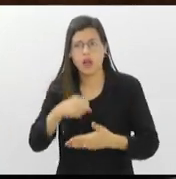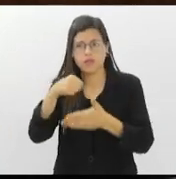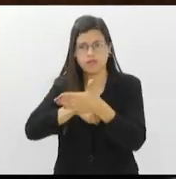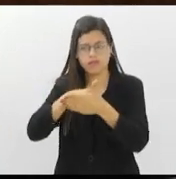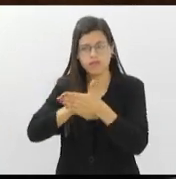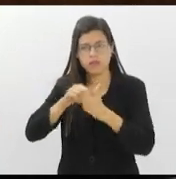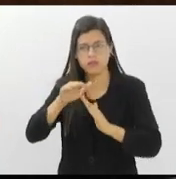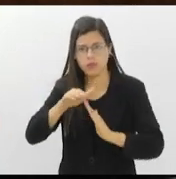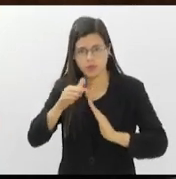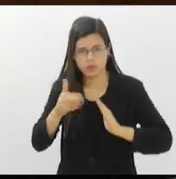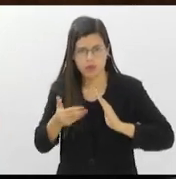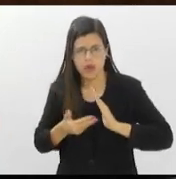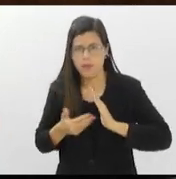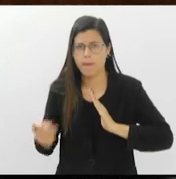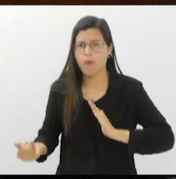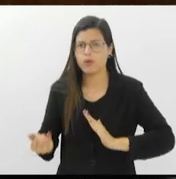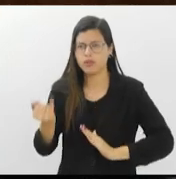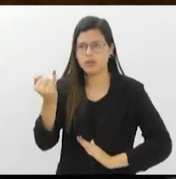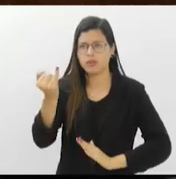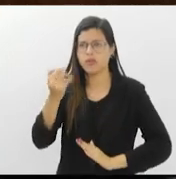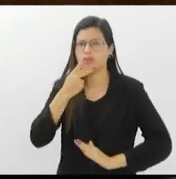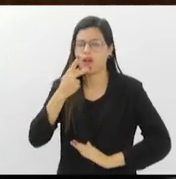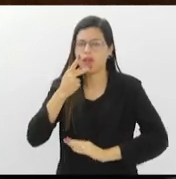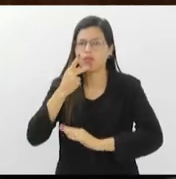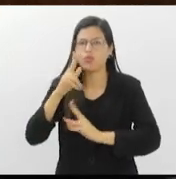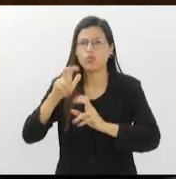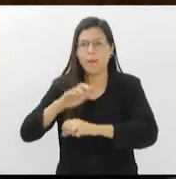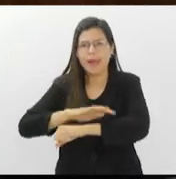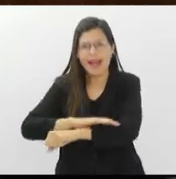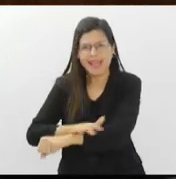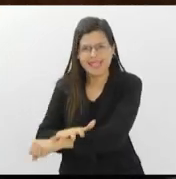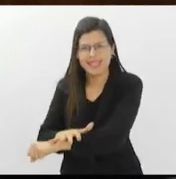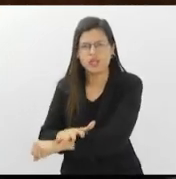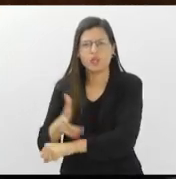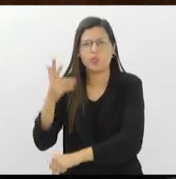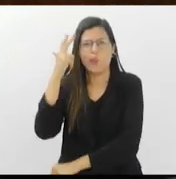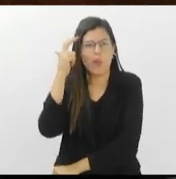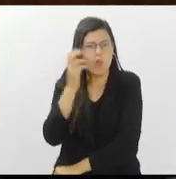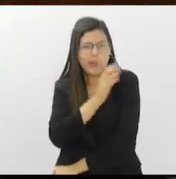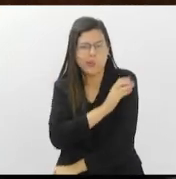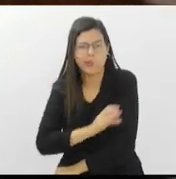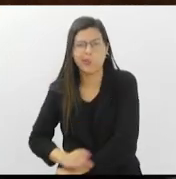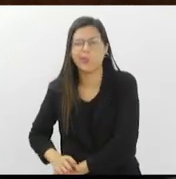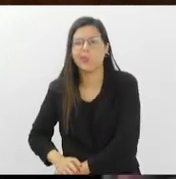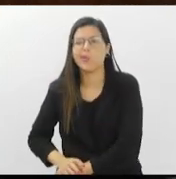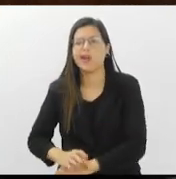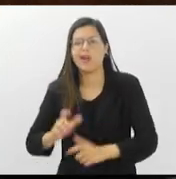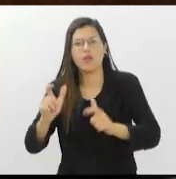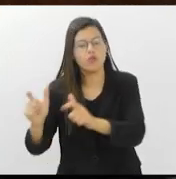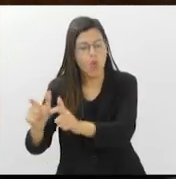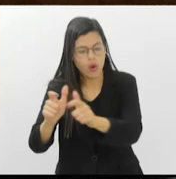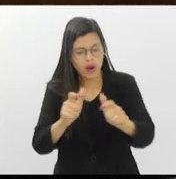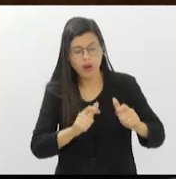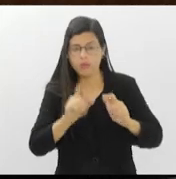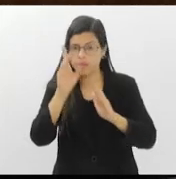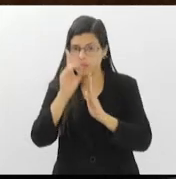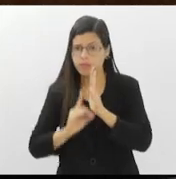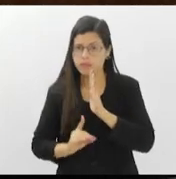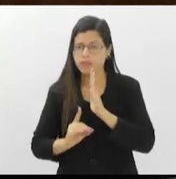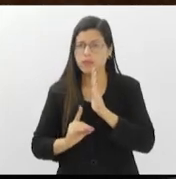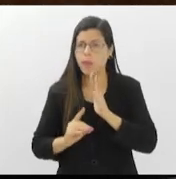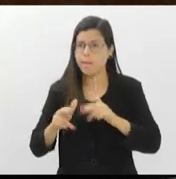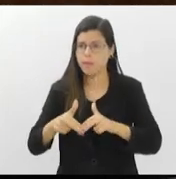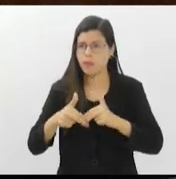quilombolas é fundamental. A gente está falando de racismo, de cultura, de terra, de direito. Por isso, deputada